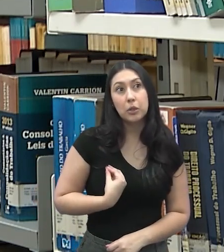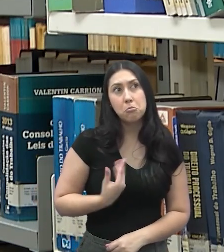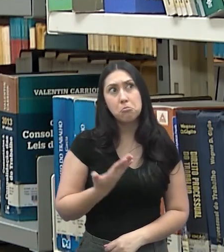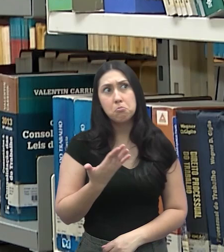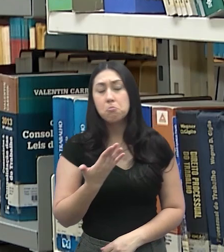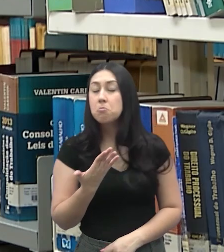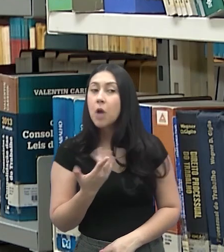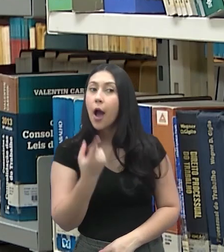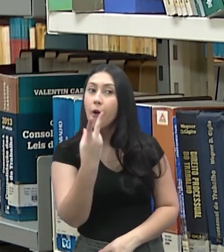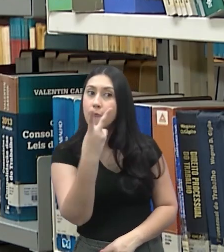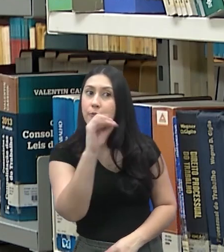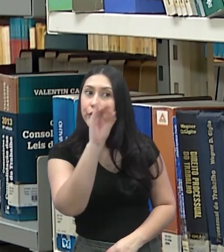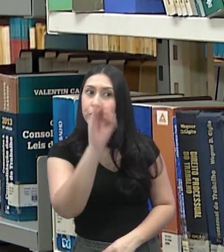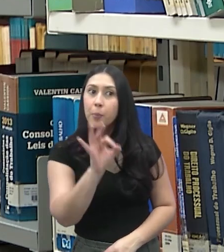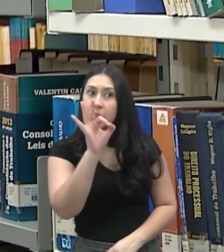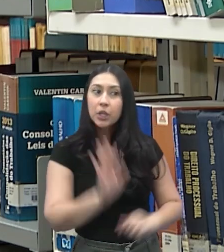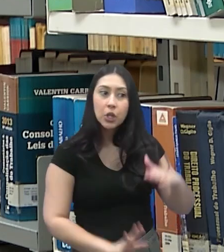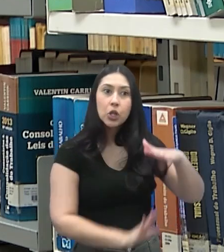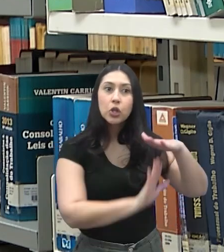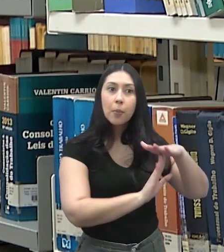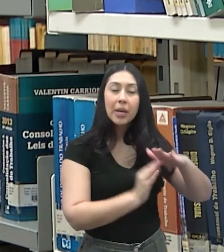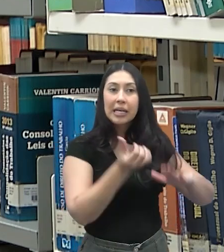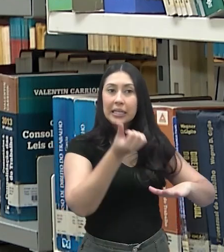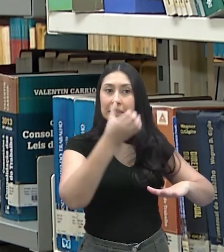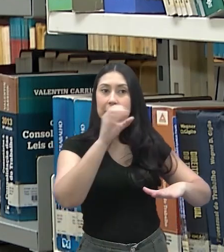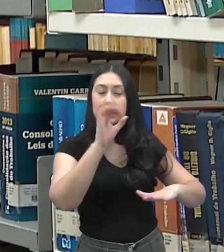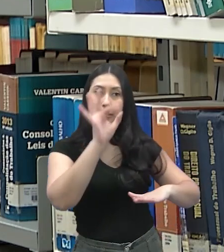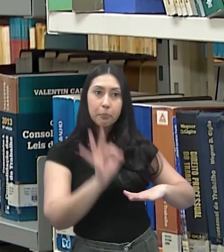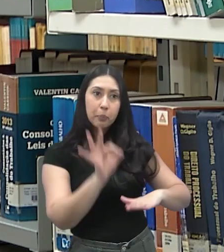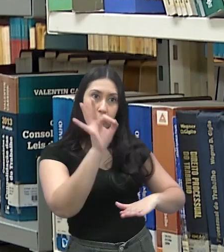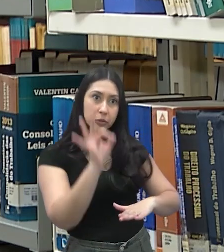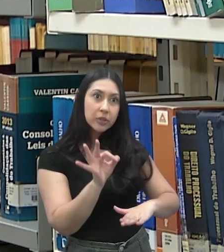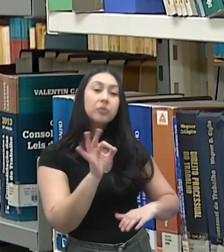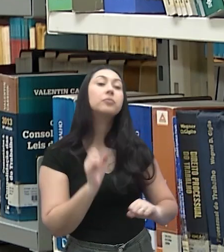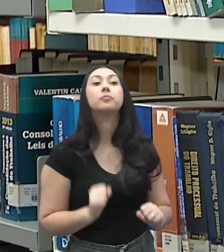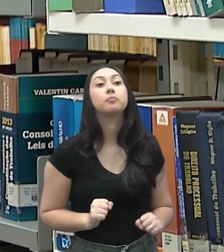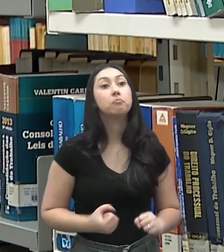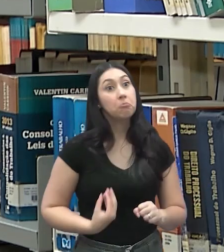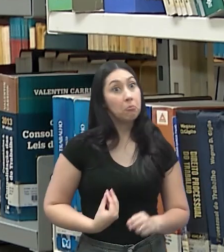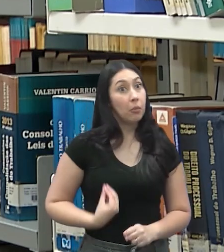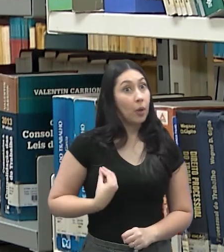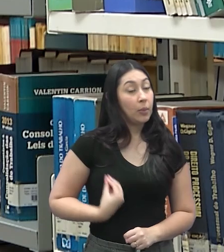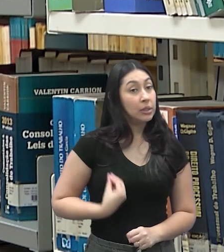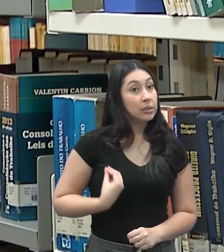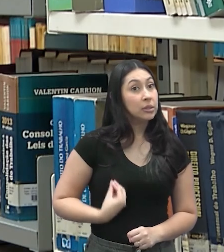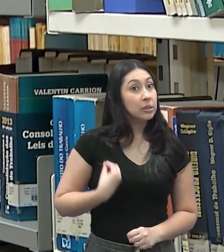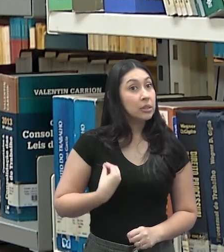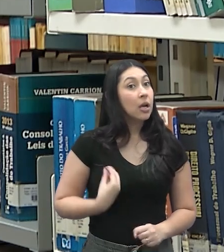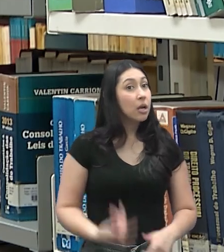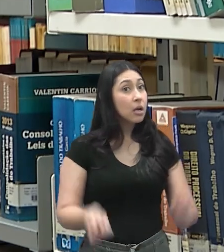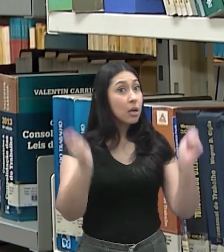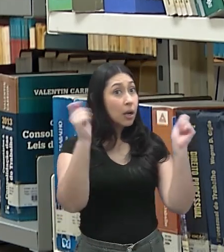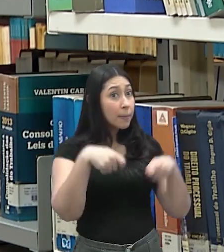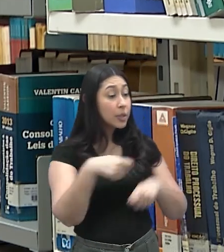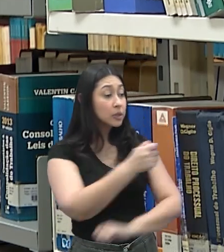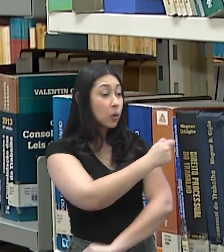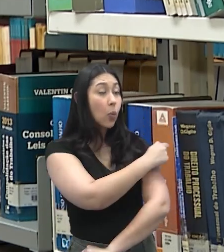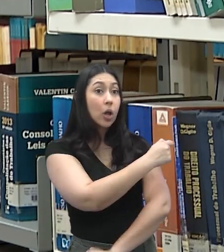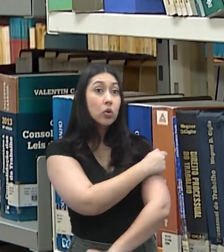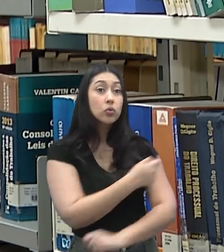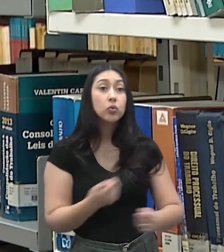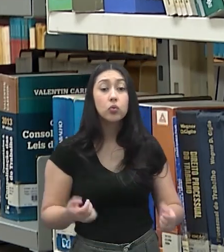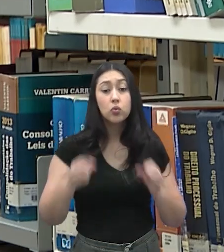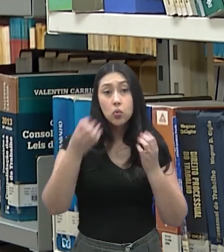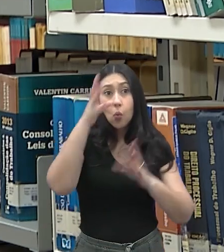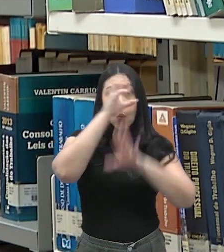na quantidade de 20% e na máxima na quantidade de 60%. Essa presencialidade possibilita no